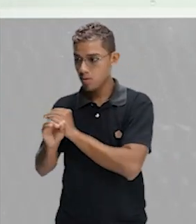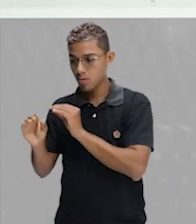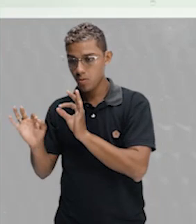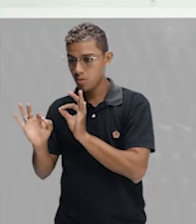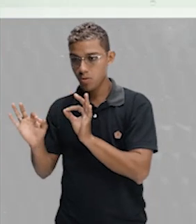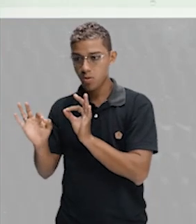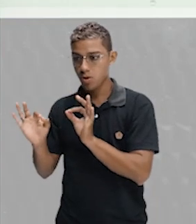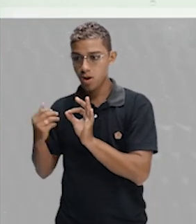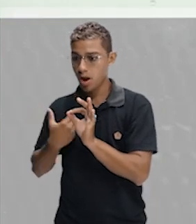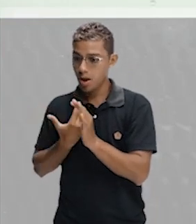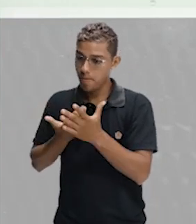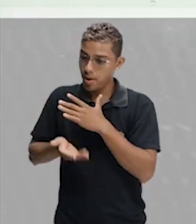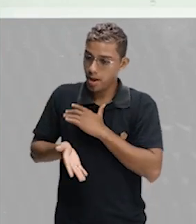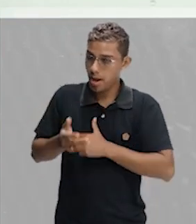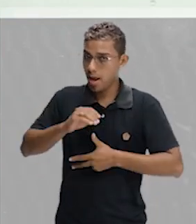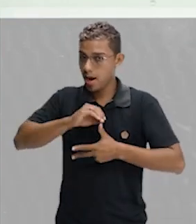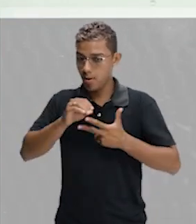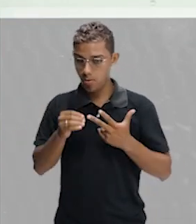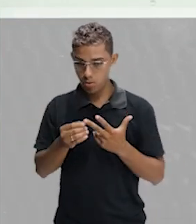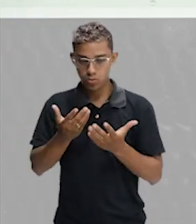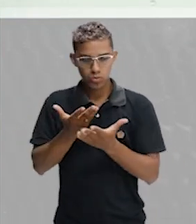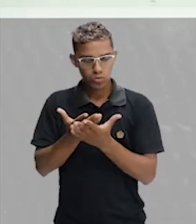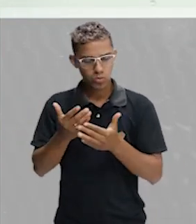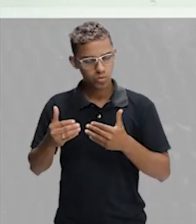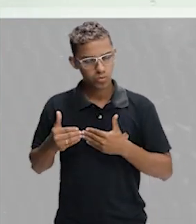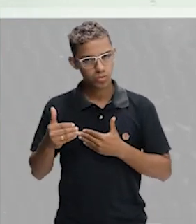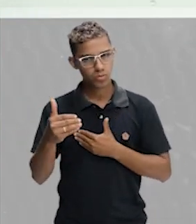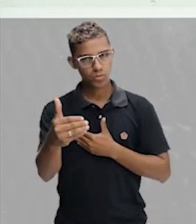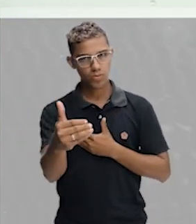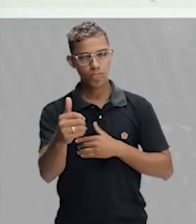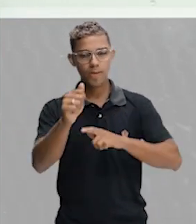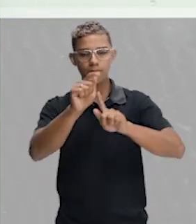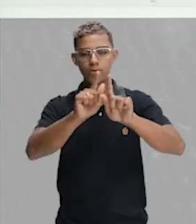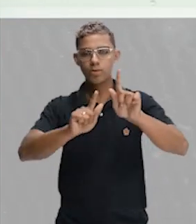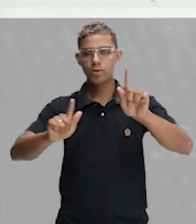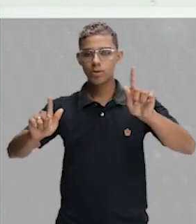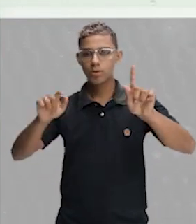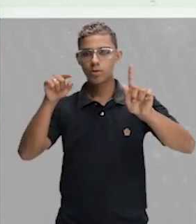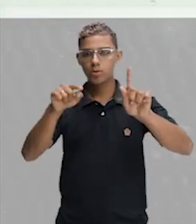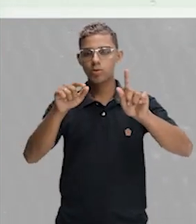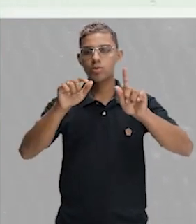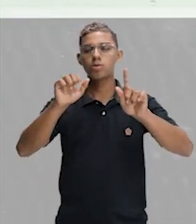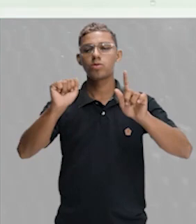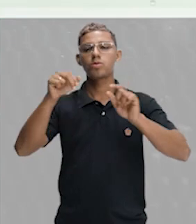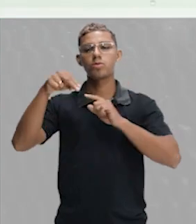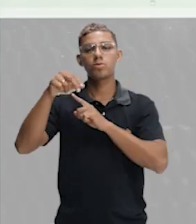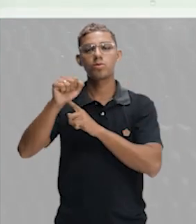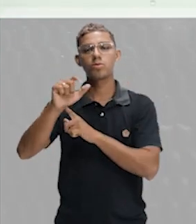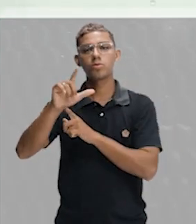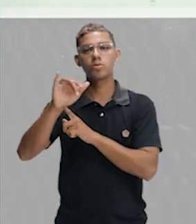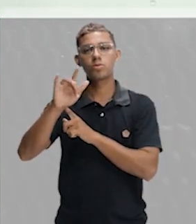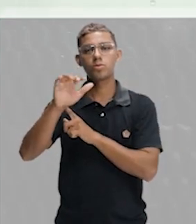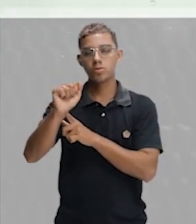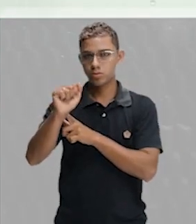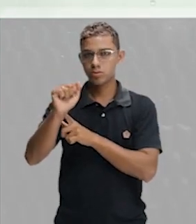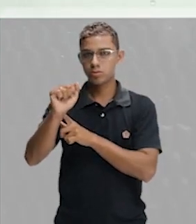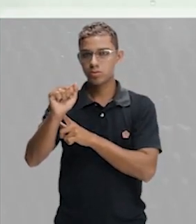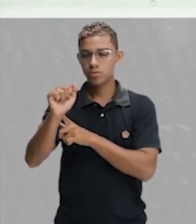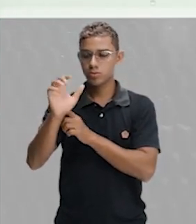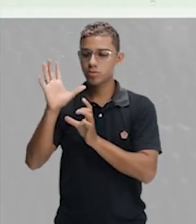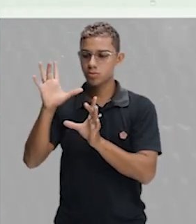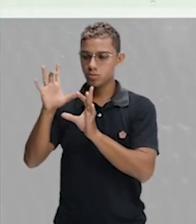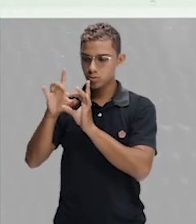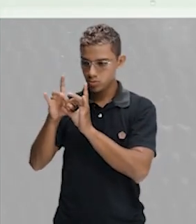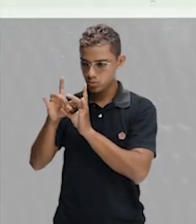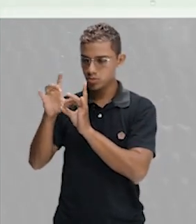geometria analítica estudo da reta né lembrando geometria analítica é aquela parte da matemática que junta a